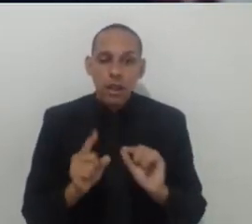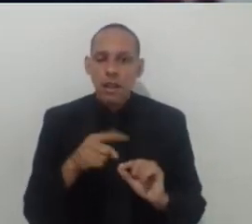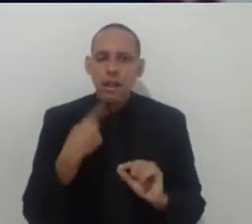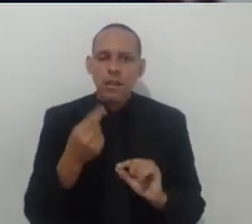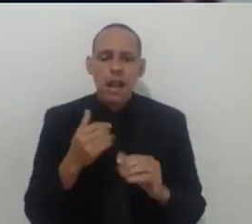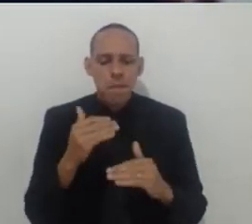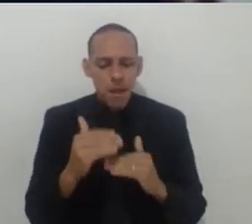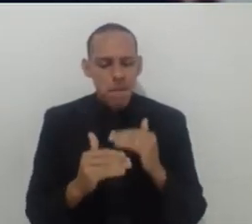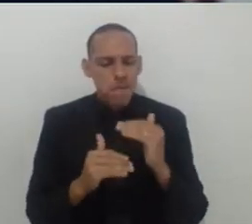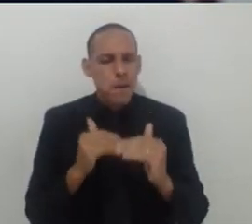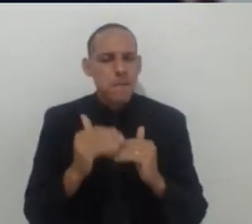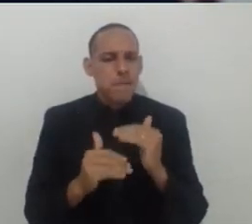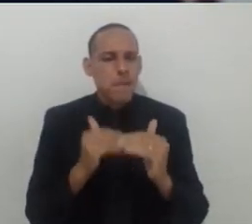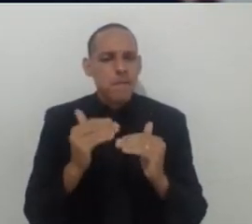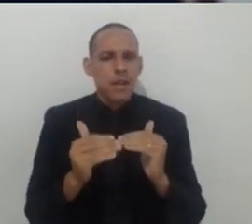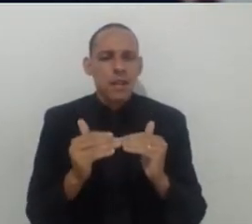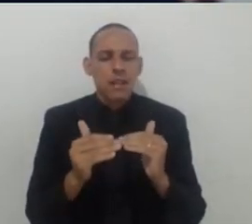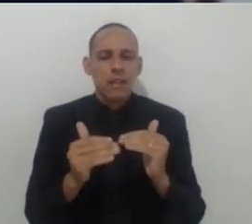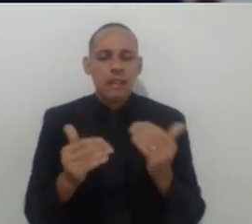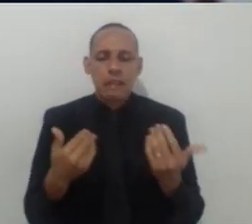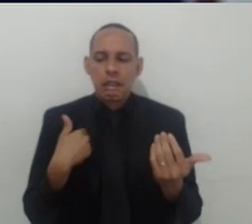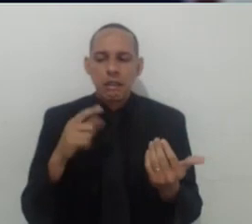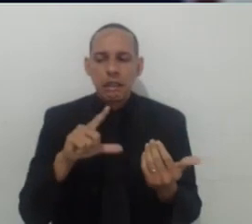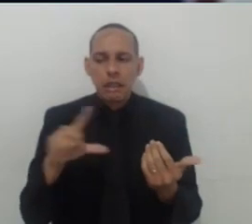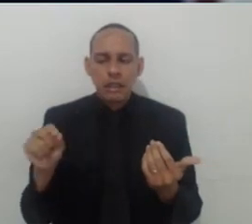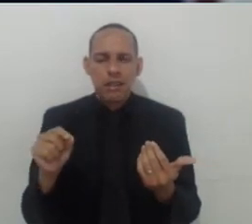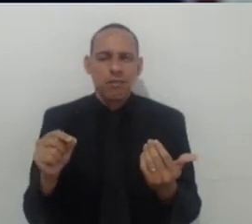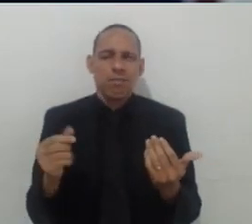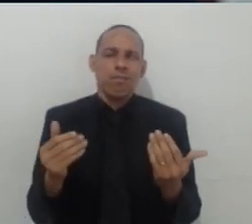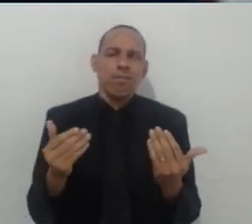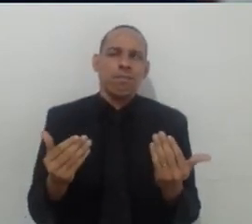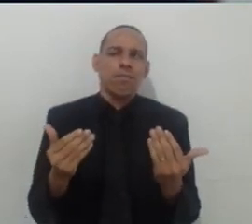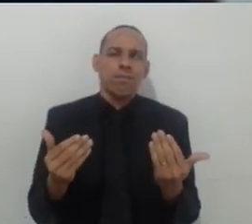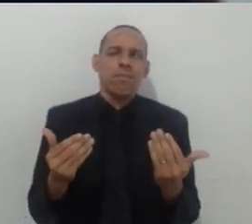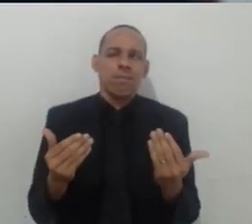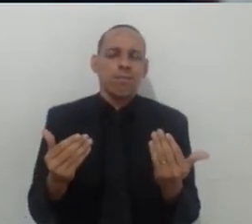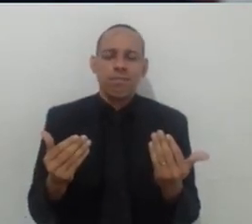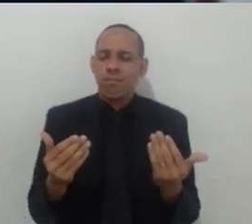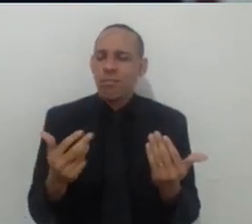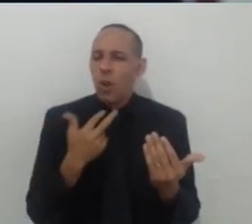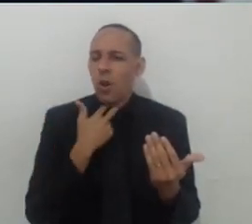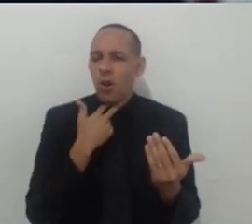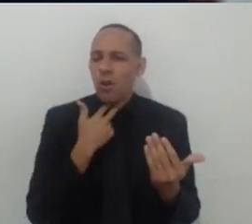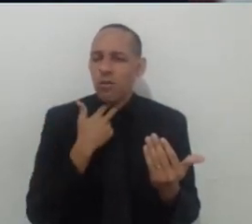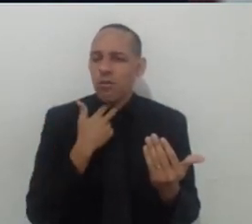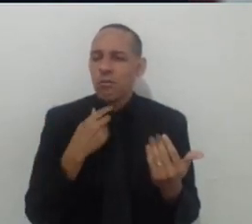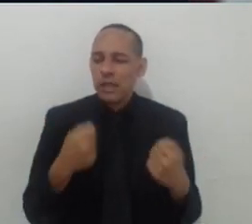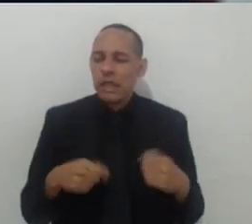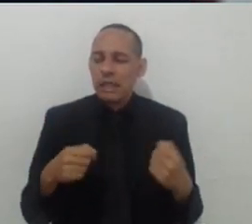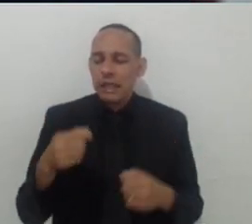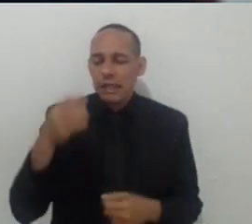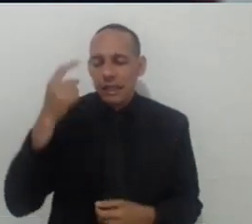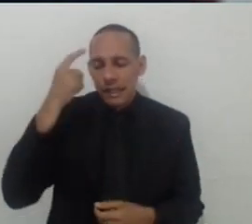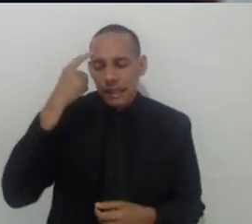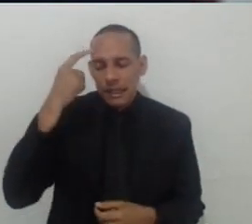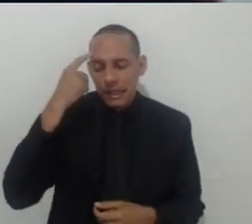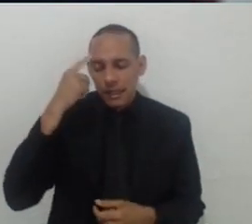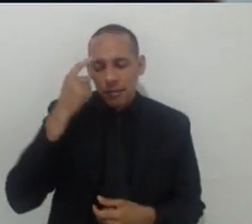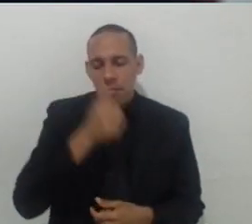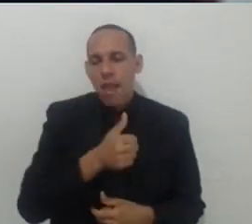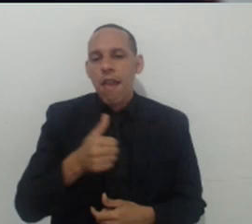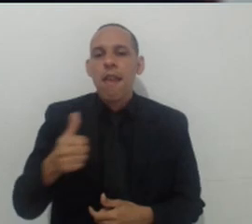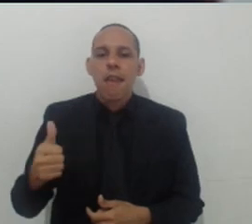avança, eu não posso sair daqui com algum resquício negativo na minha consciência. E